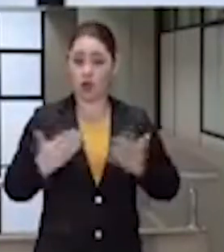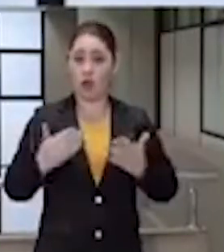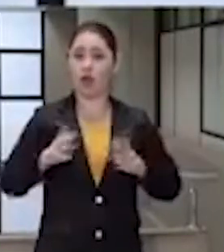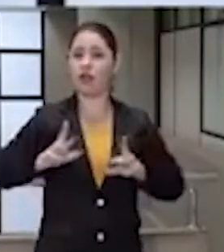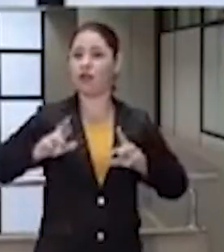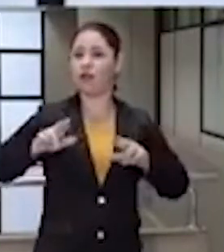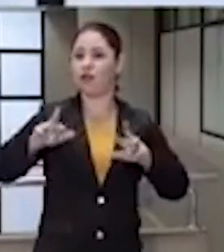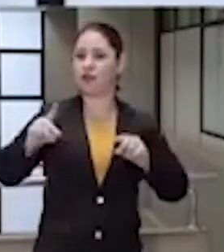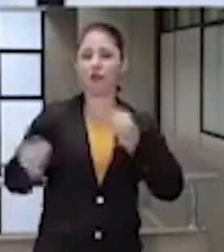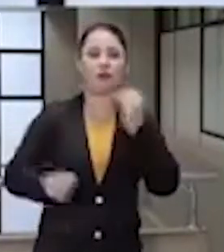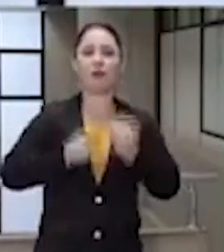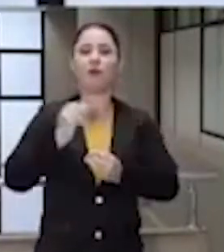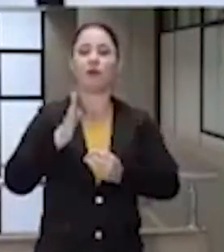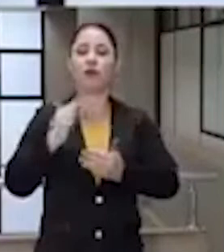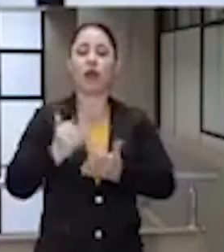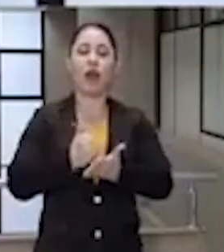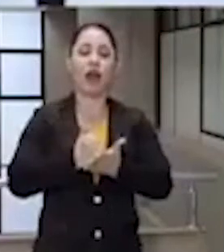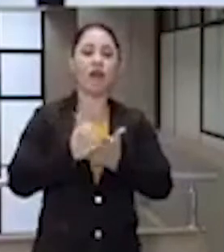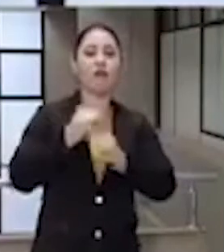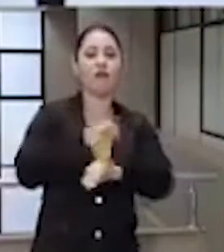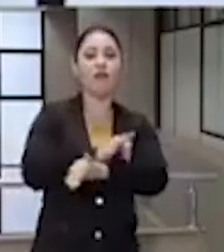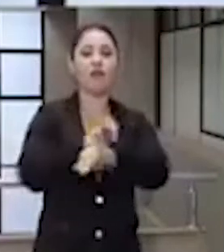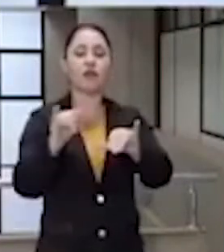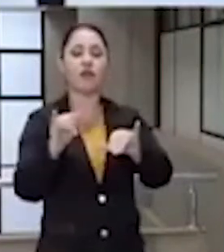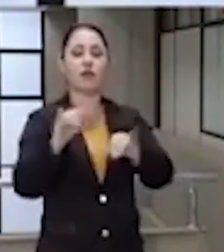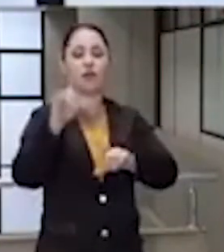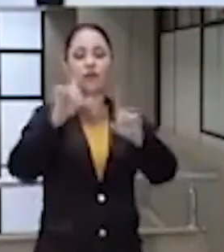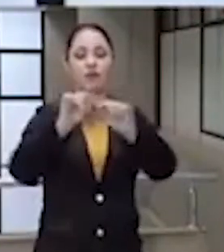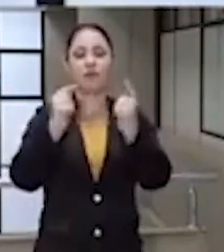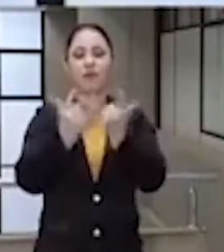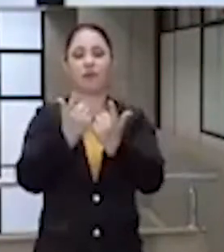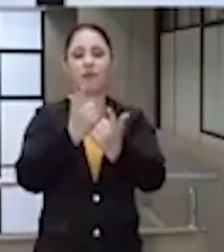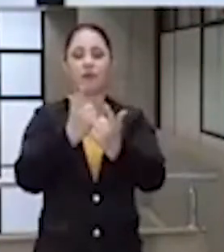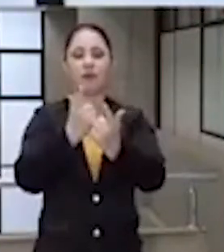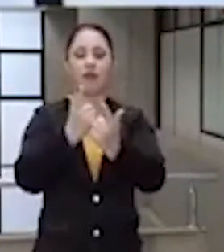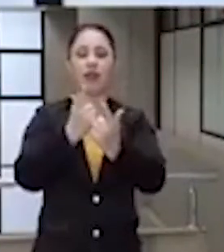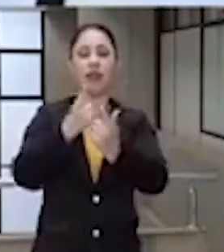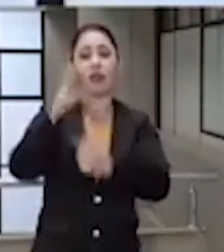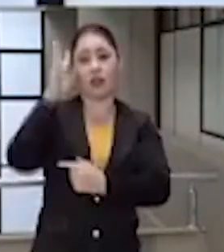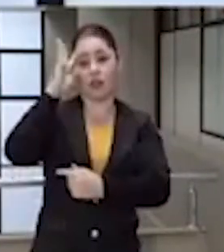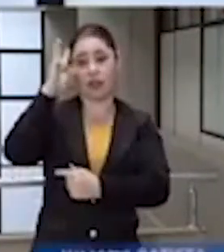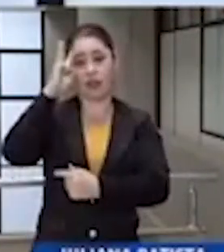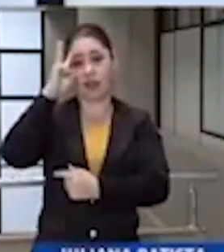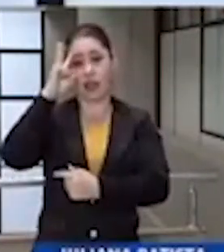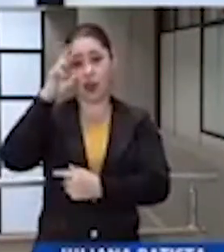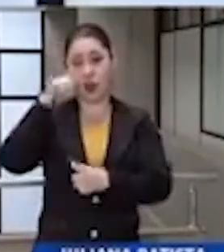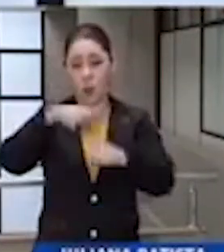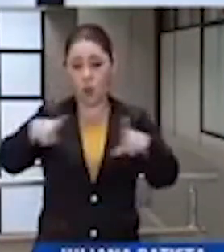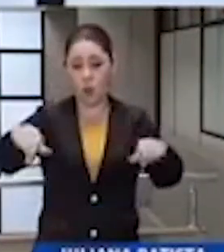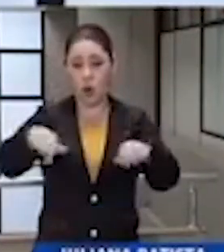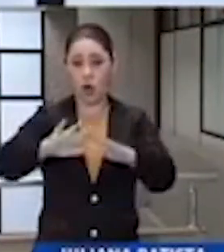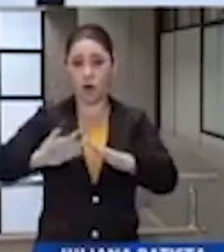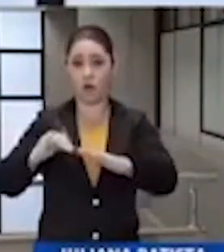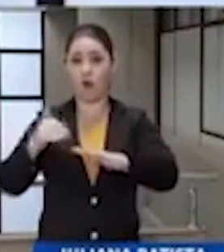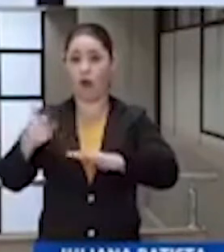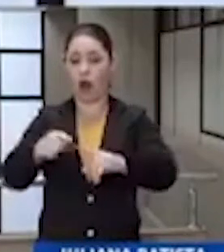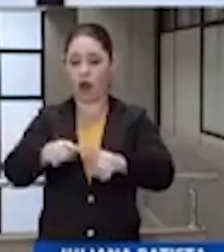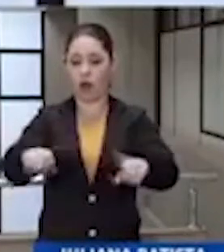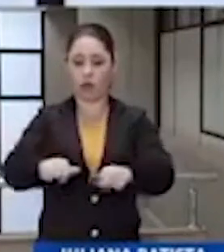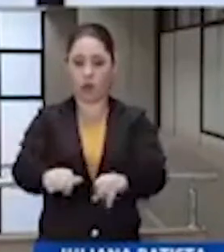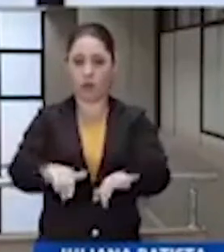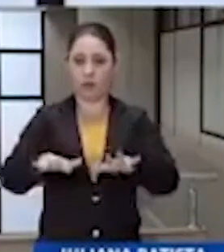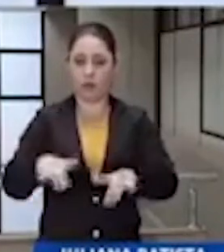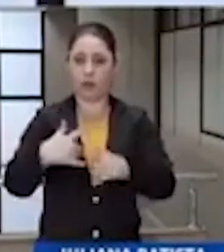forma diferente, como já antecipado no programa da terça-feira. Estamos em uma área externa do plenário que